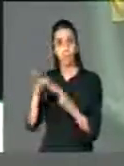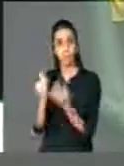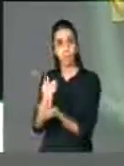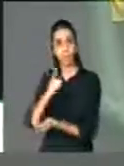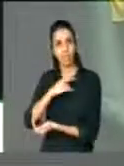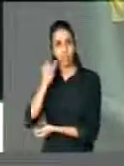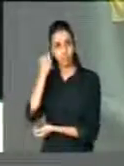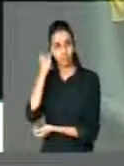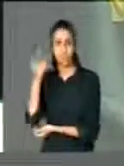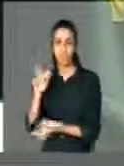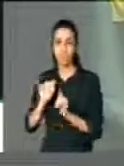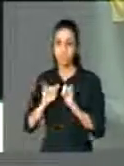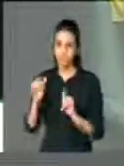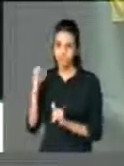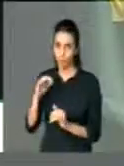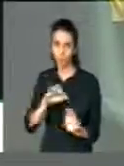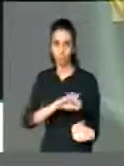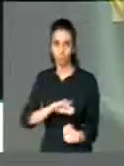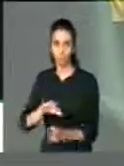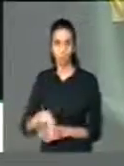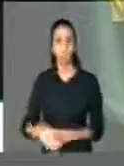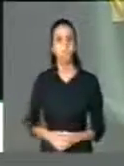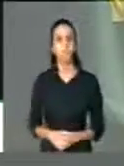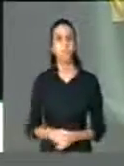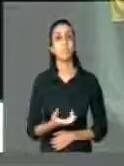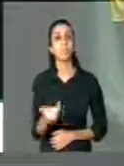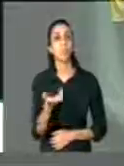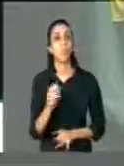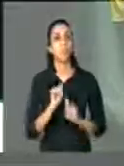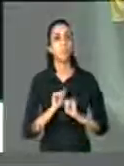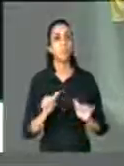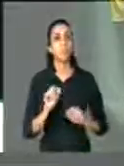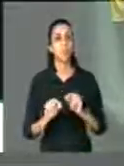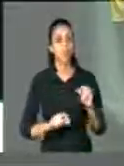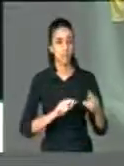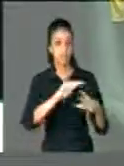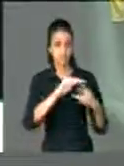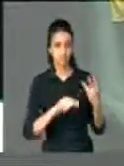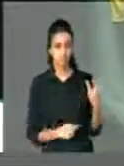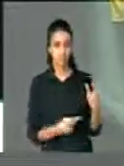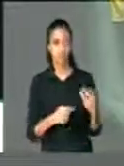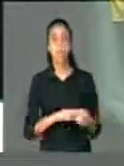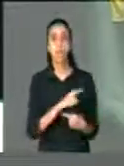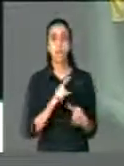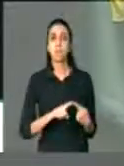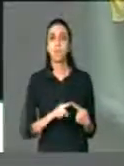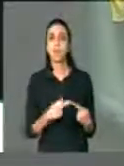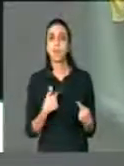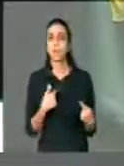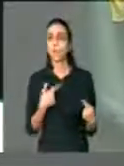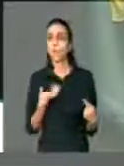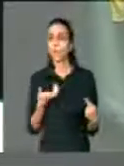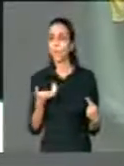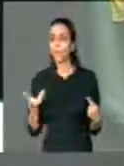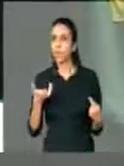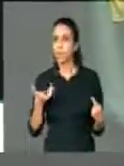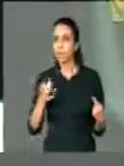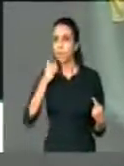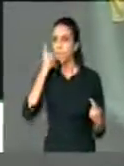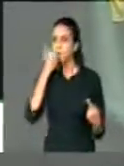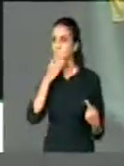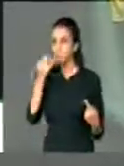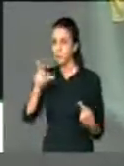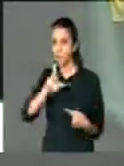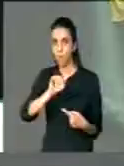esse registro rápido. O ponto que eu queria registrar aqui, os três pontos que eu queria abordar, eu quero a presença até do deputado